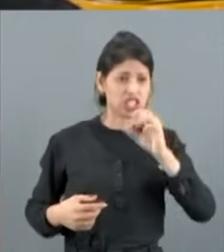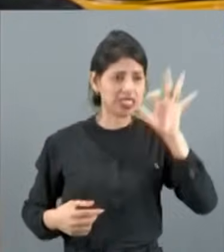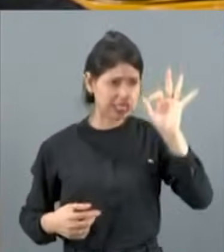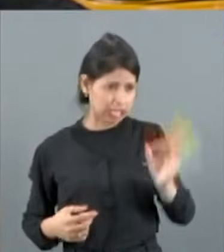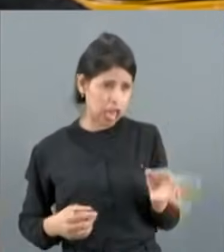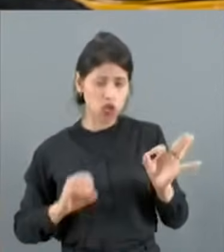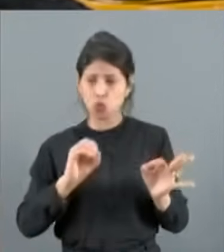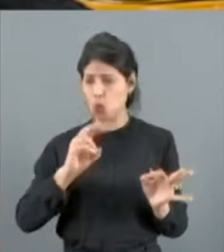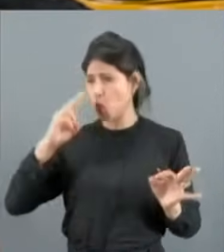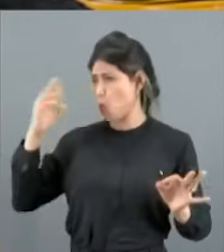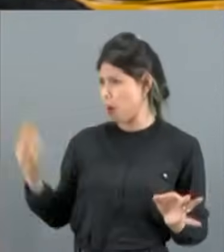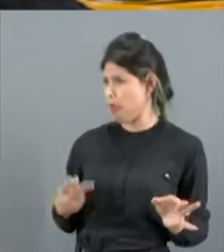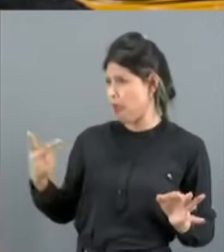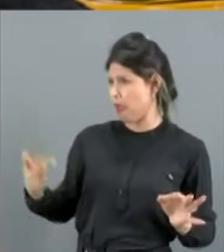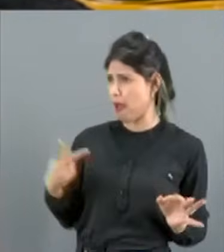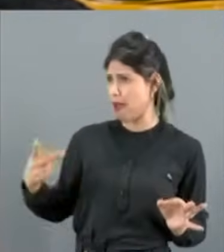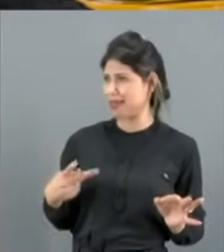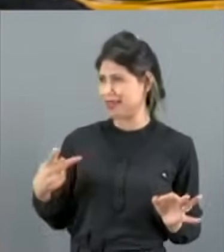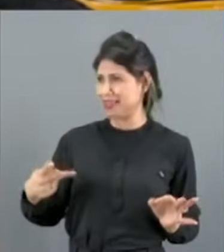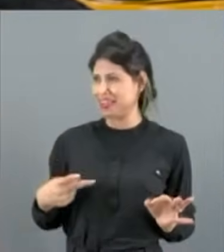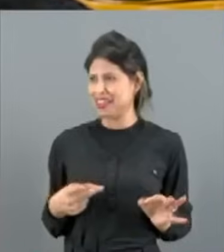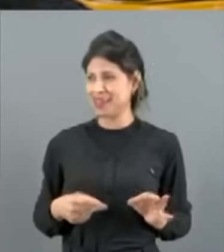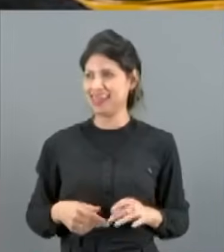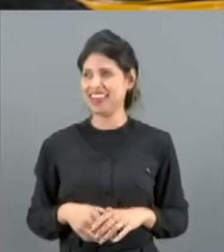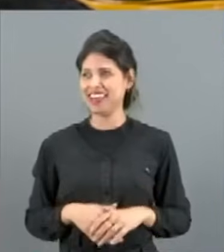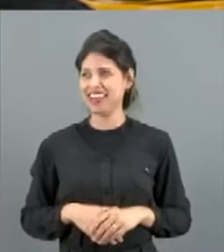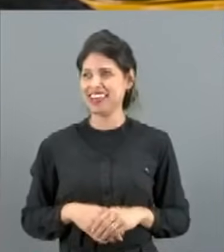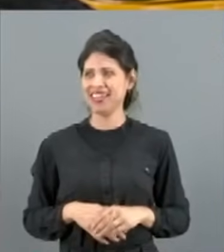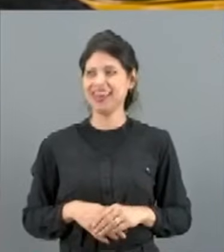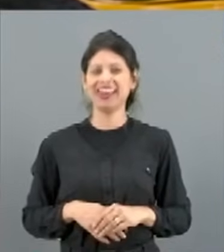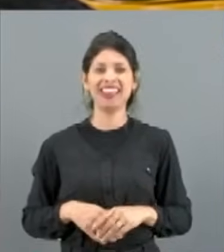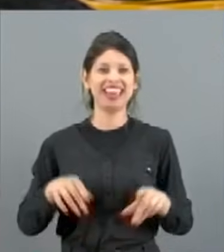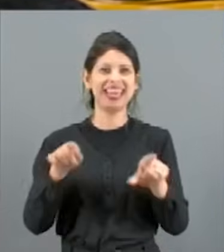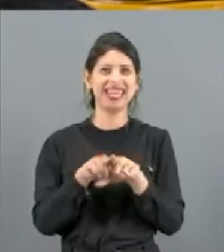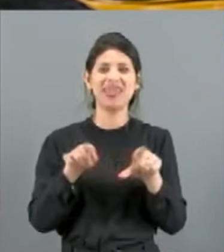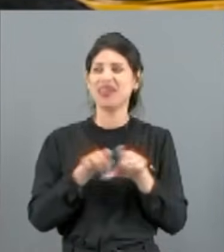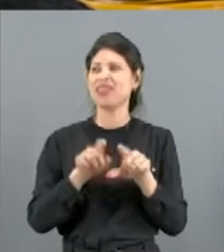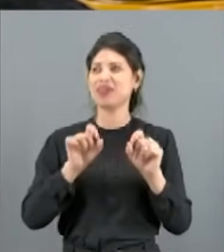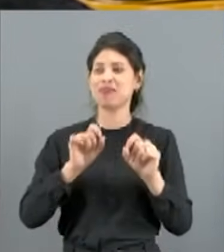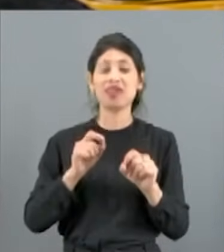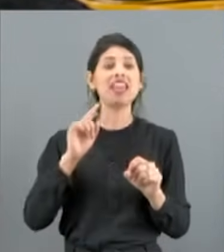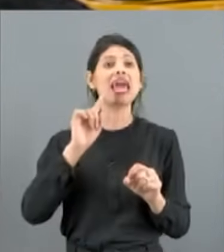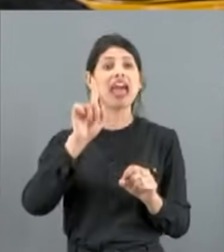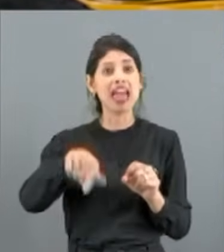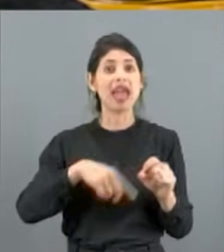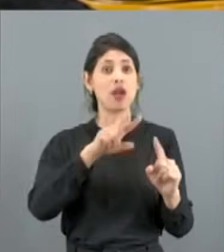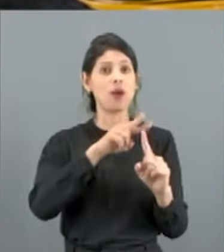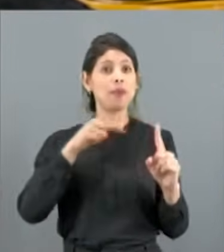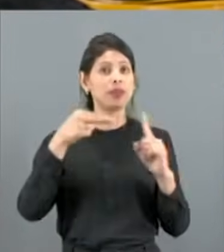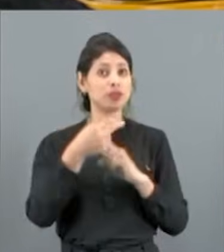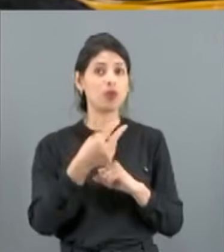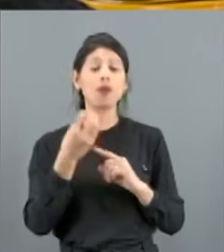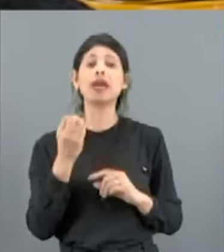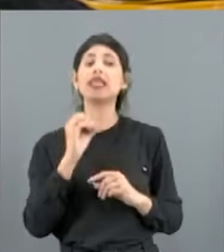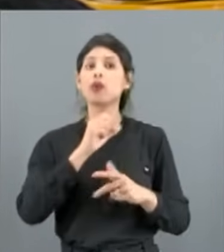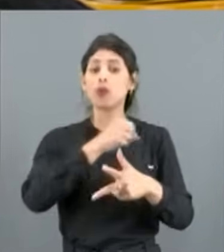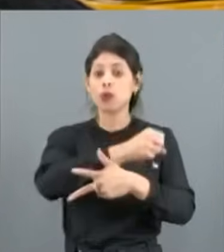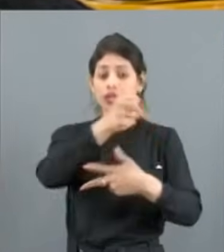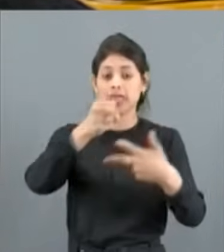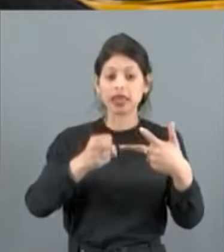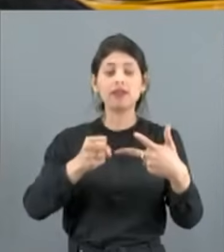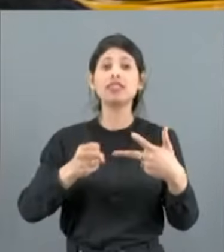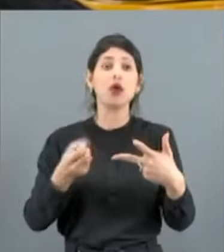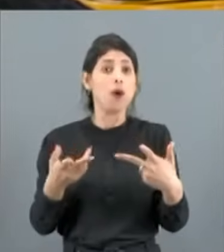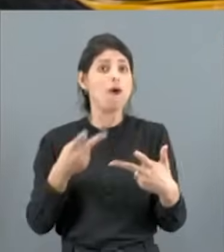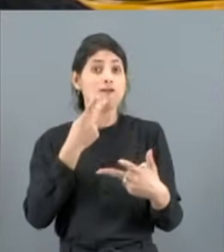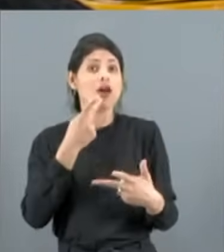eis que invadiu esse AES que estava que teve aqui nos três poderes invadiu e falou foi um consequente os três poderes também gente eu vou